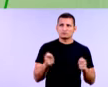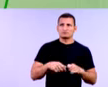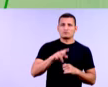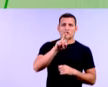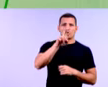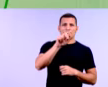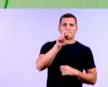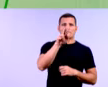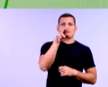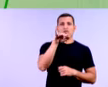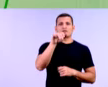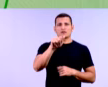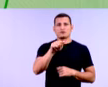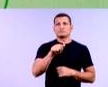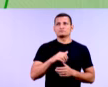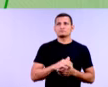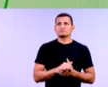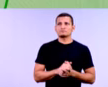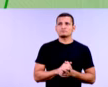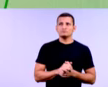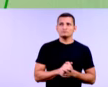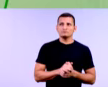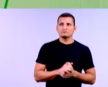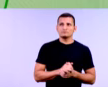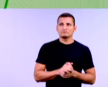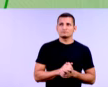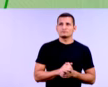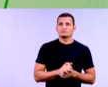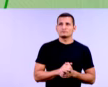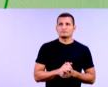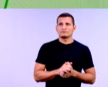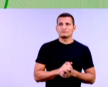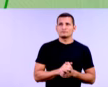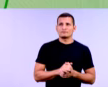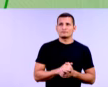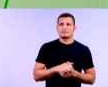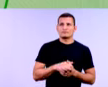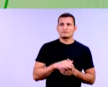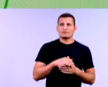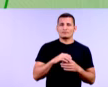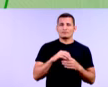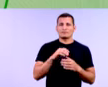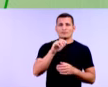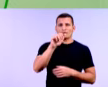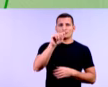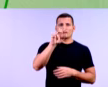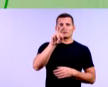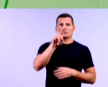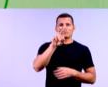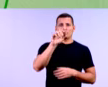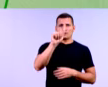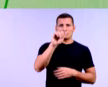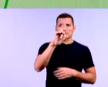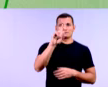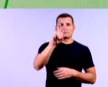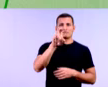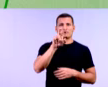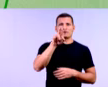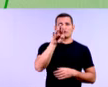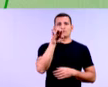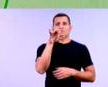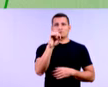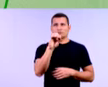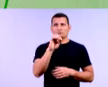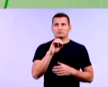Variar, então olha, não é possível variar. O advérbio na nossa língua é uma